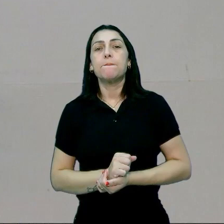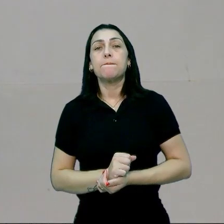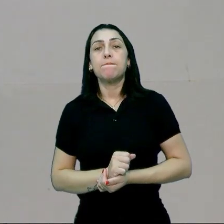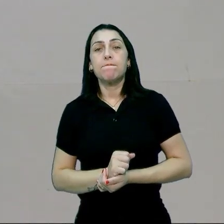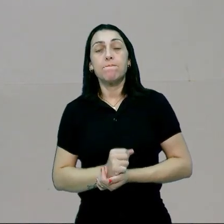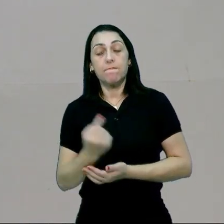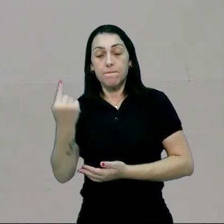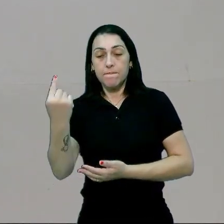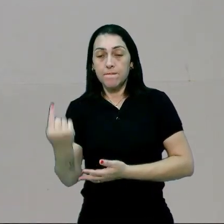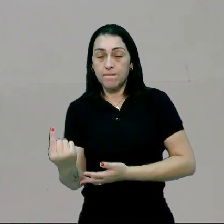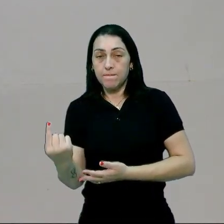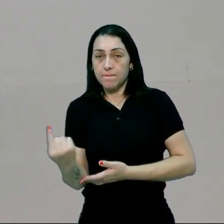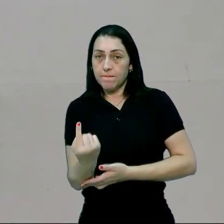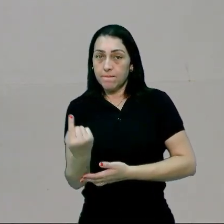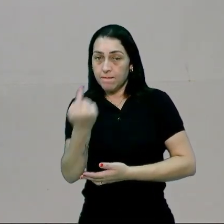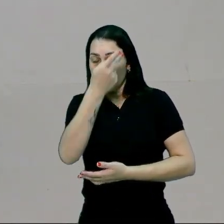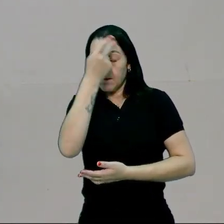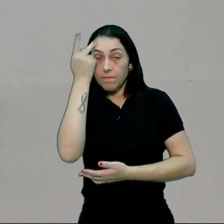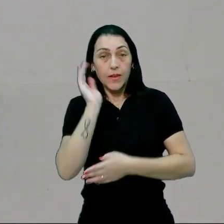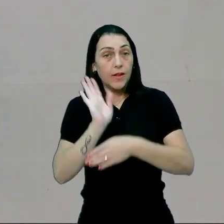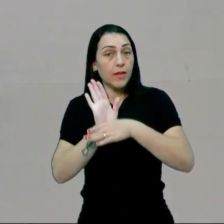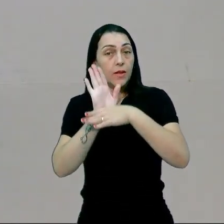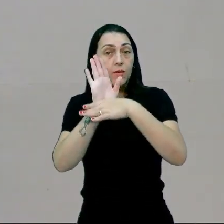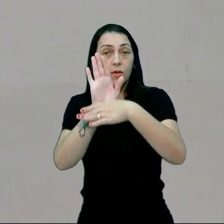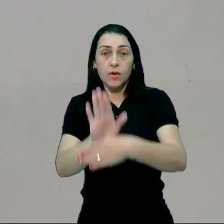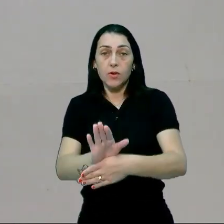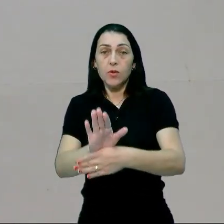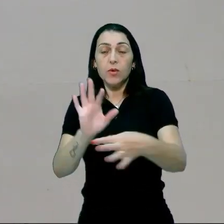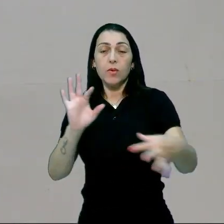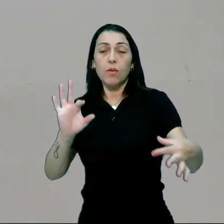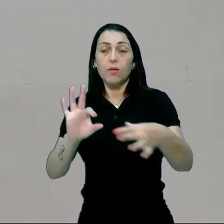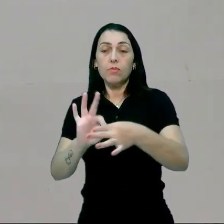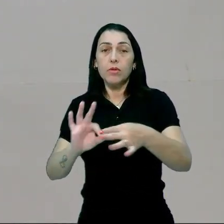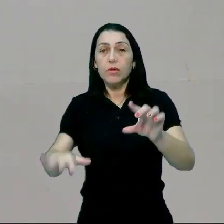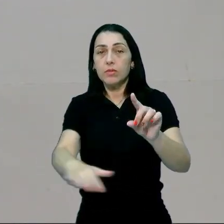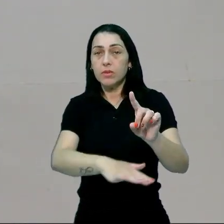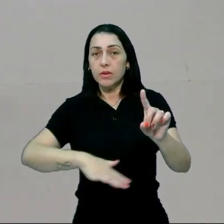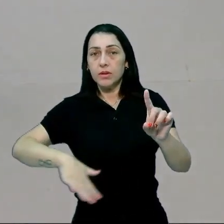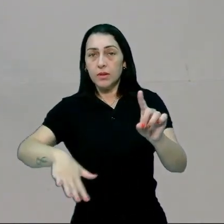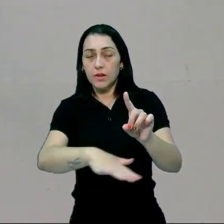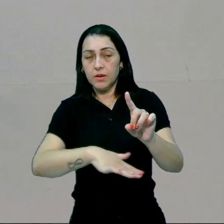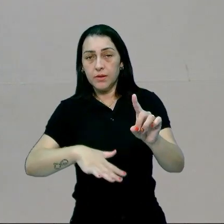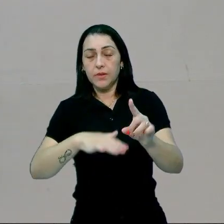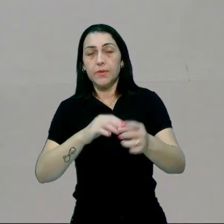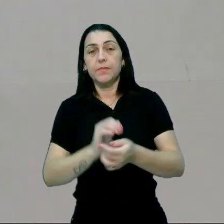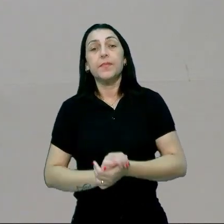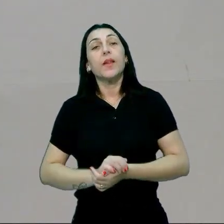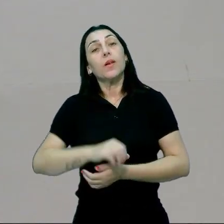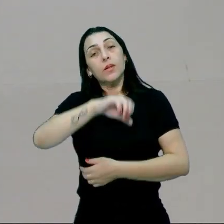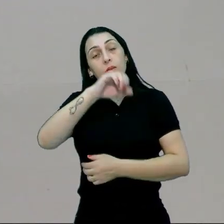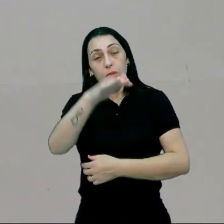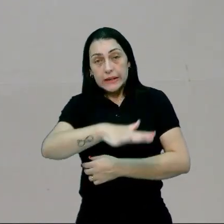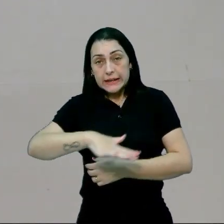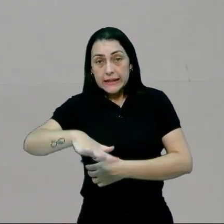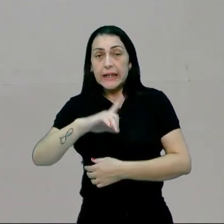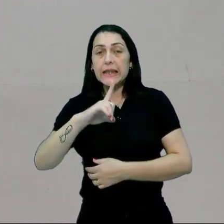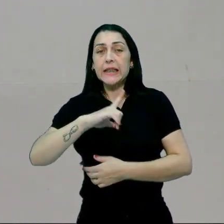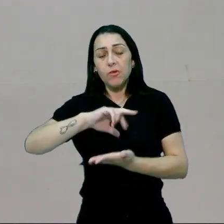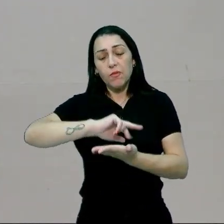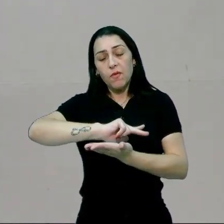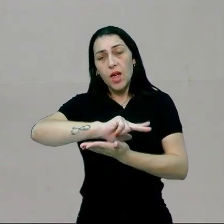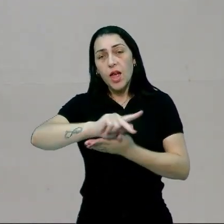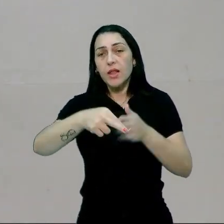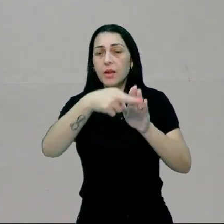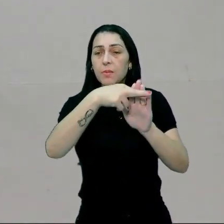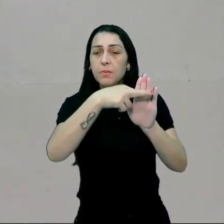são indivíduos que não colaboram com a harmonia social. Então, a sociedade ela tem diversos